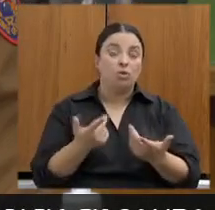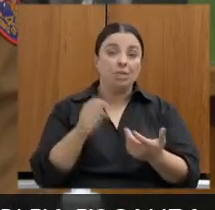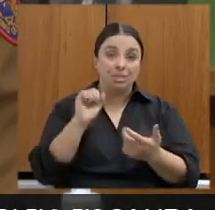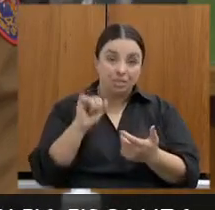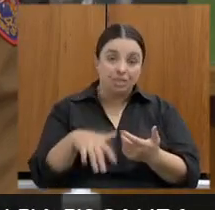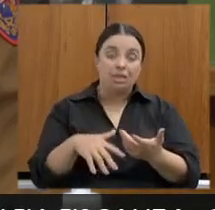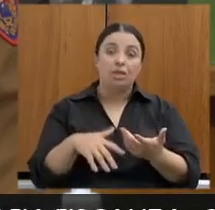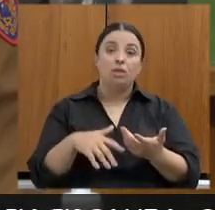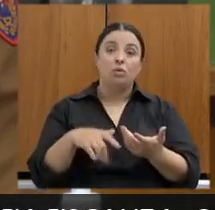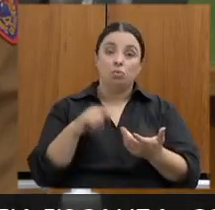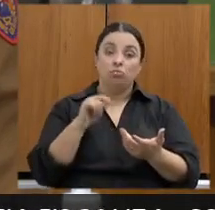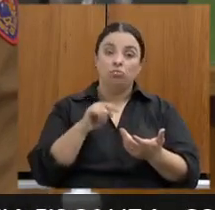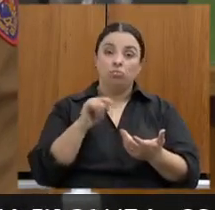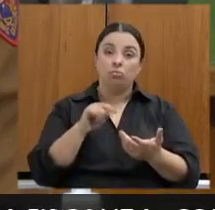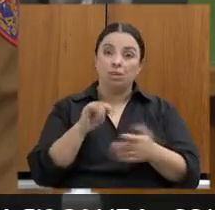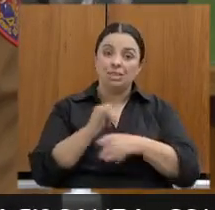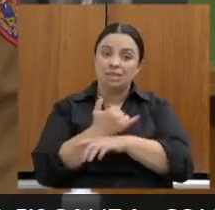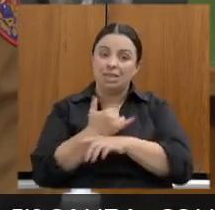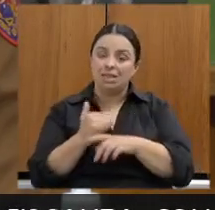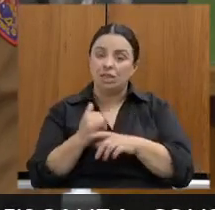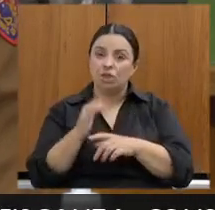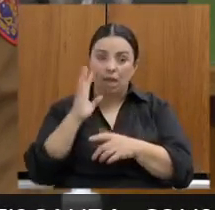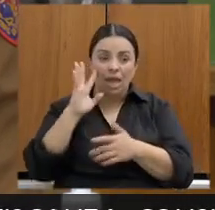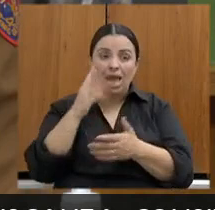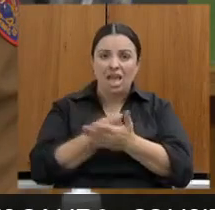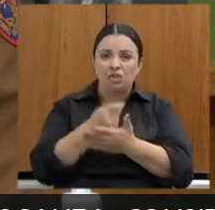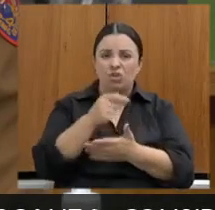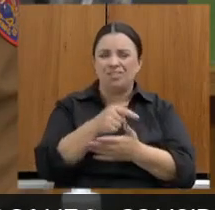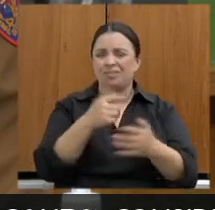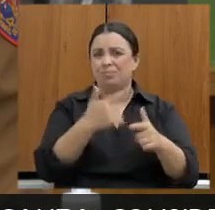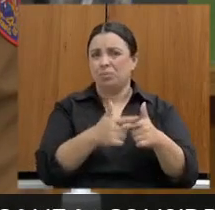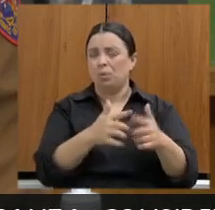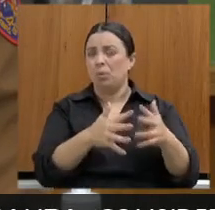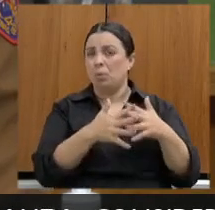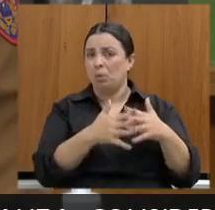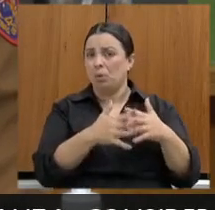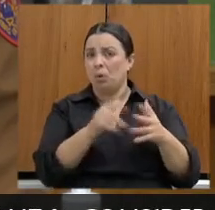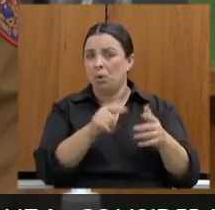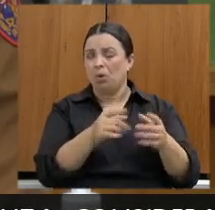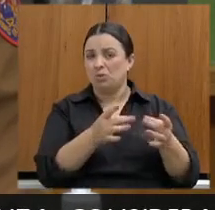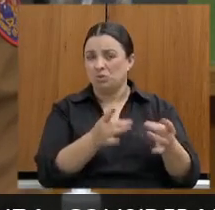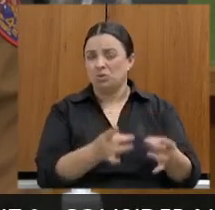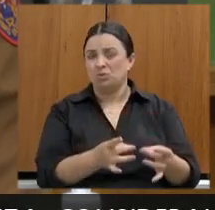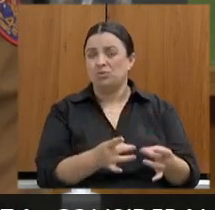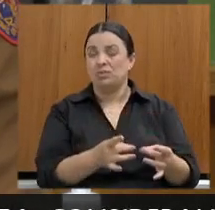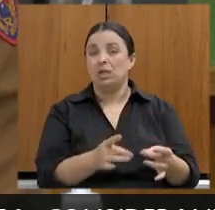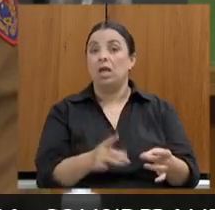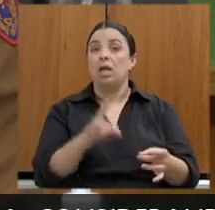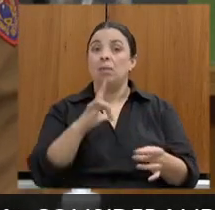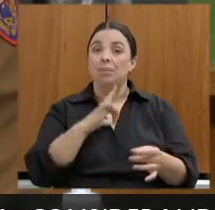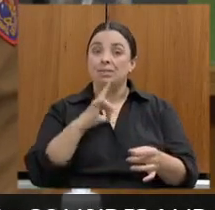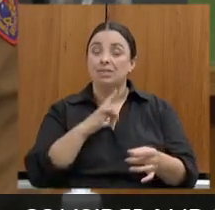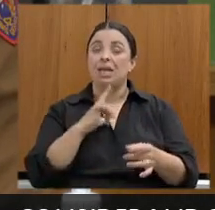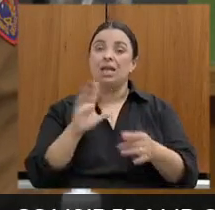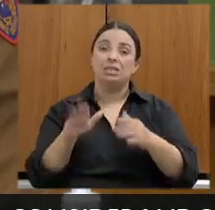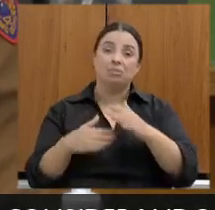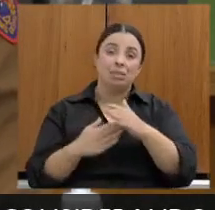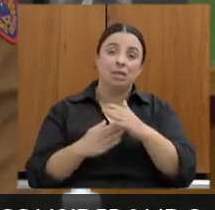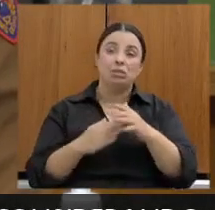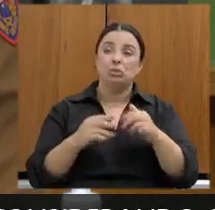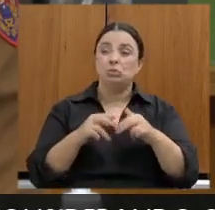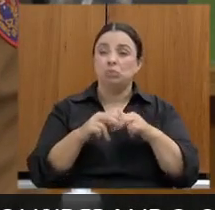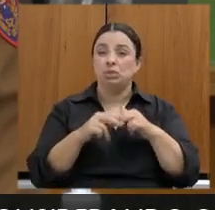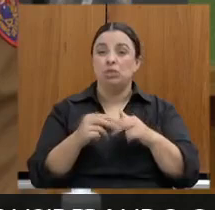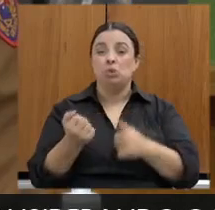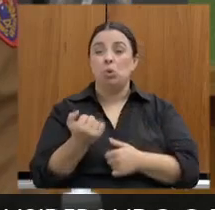é que resolva esse problema complexo né É tem as dificuldades tem as limitações né do próprio